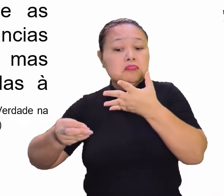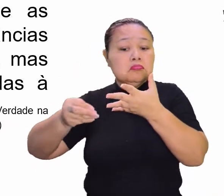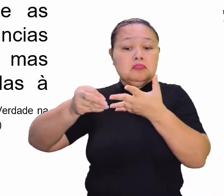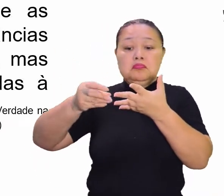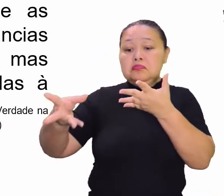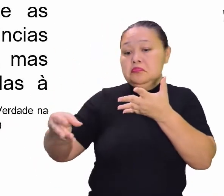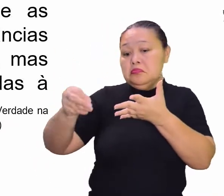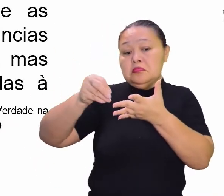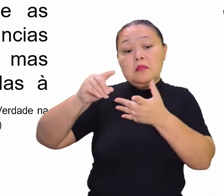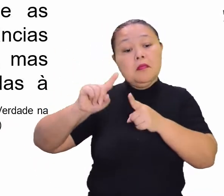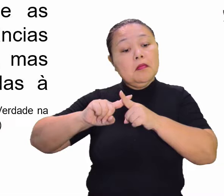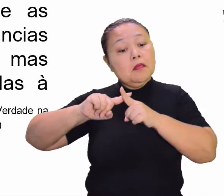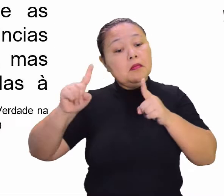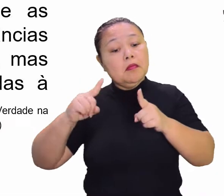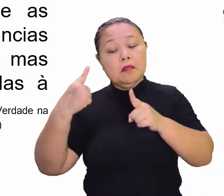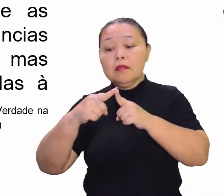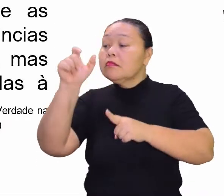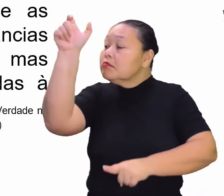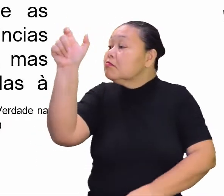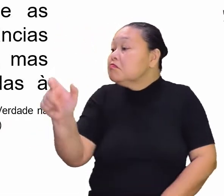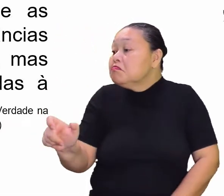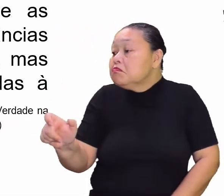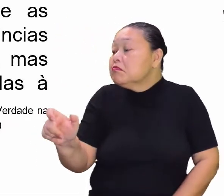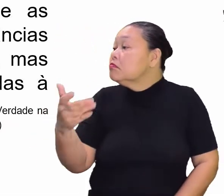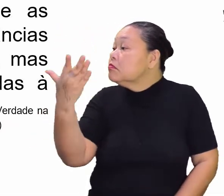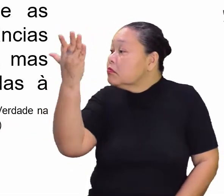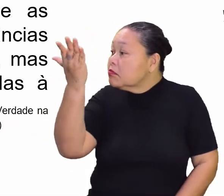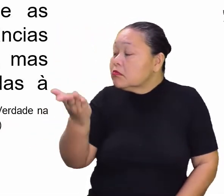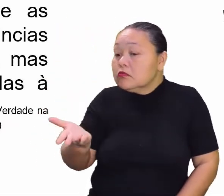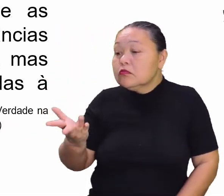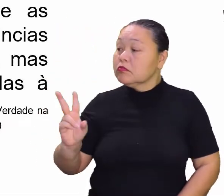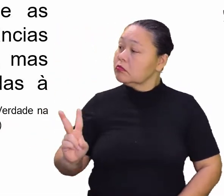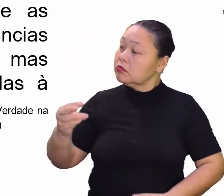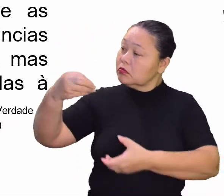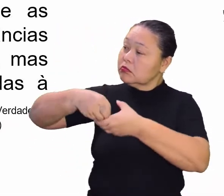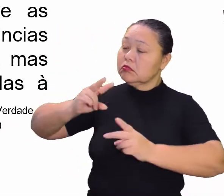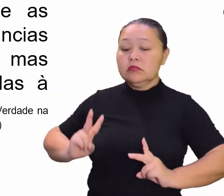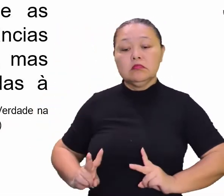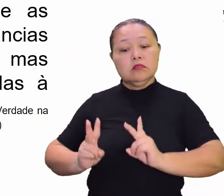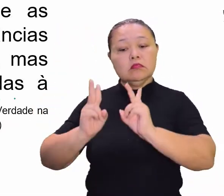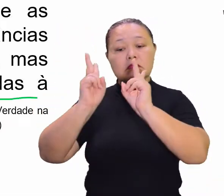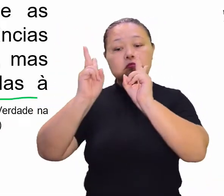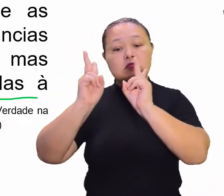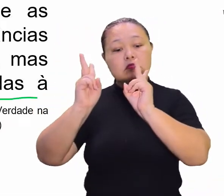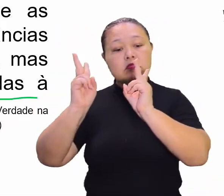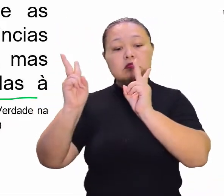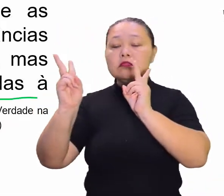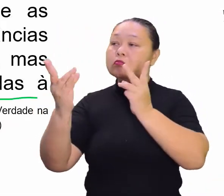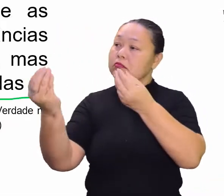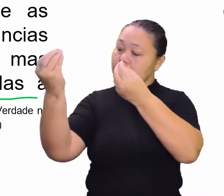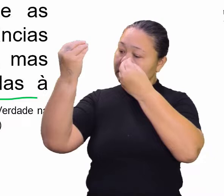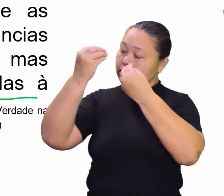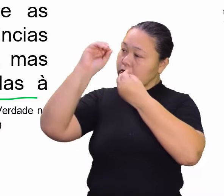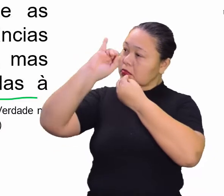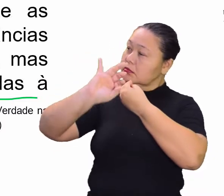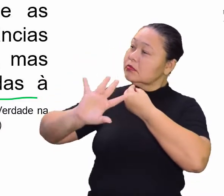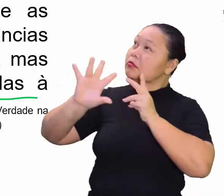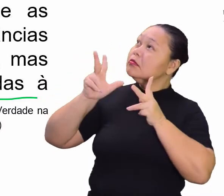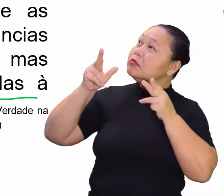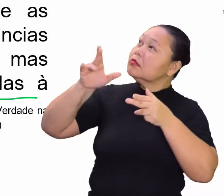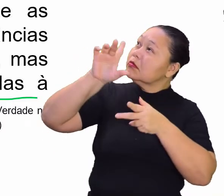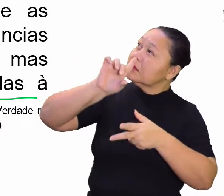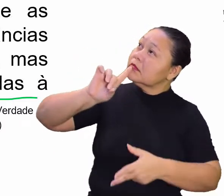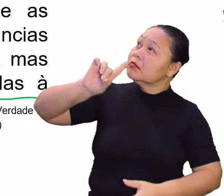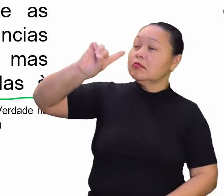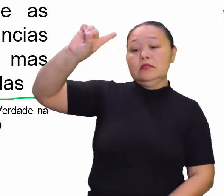atributos, mas porque são pessoas de valor infinito, criadas à